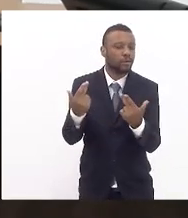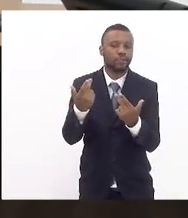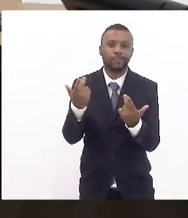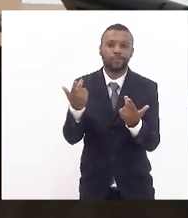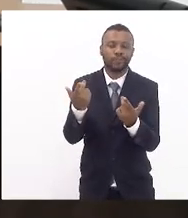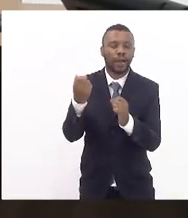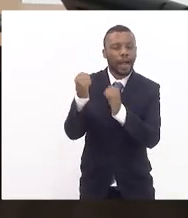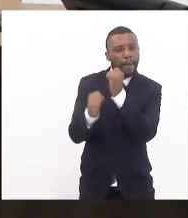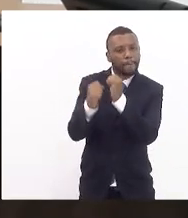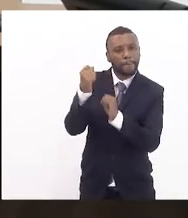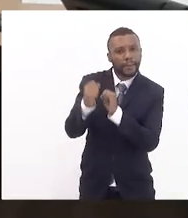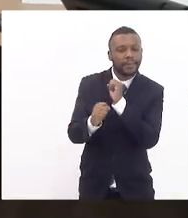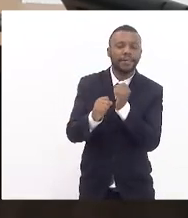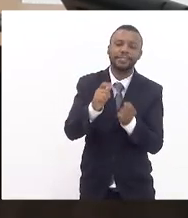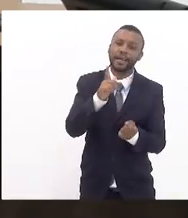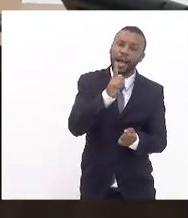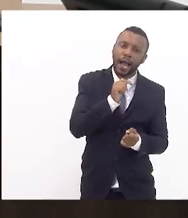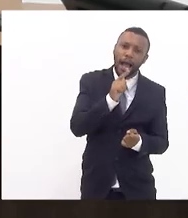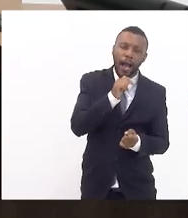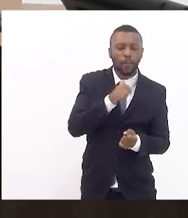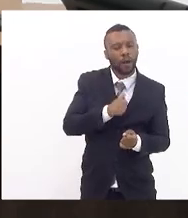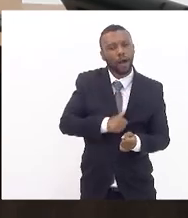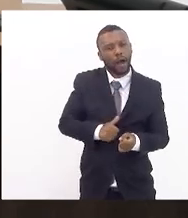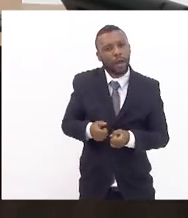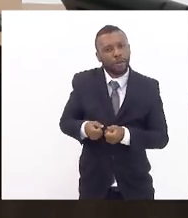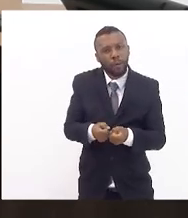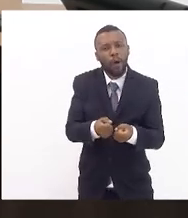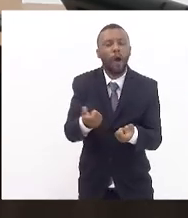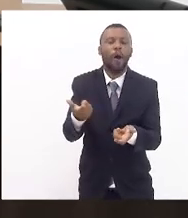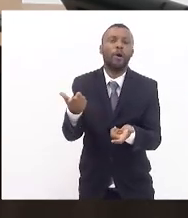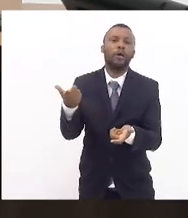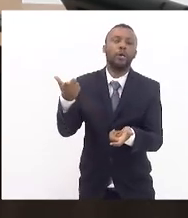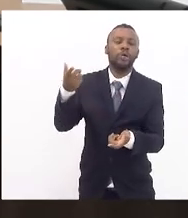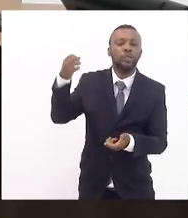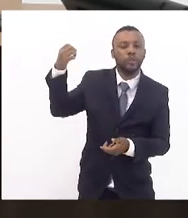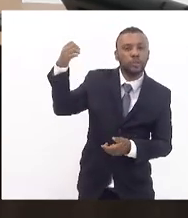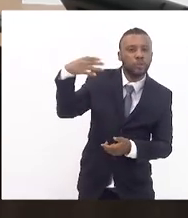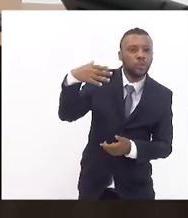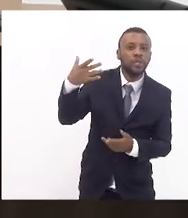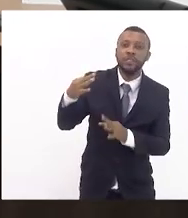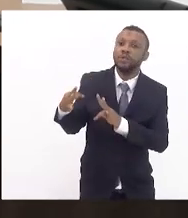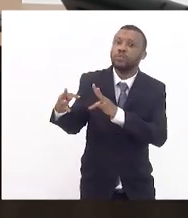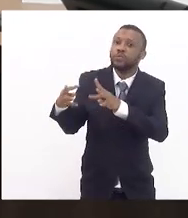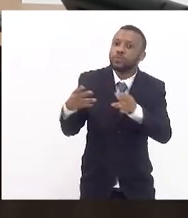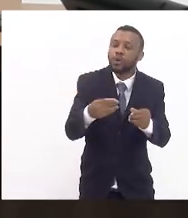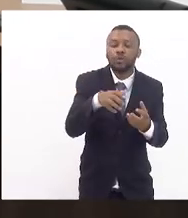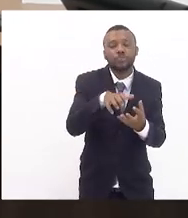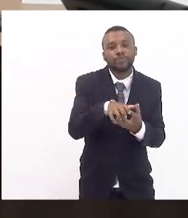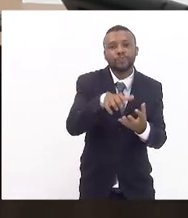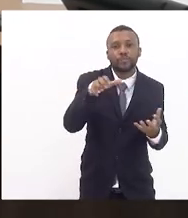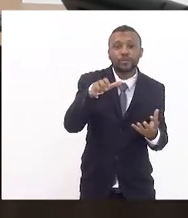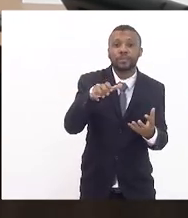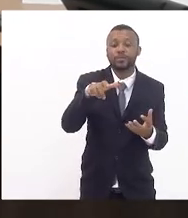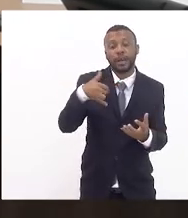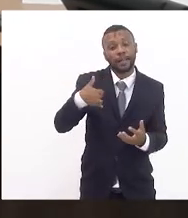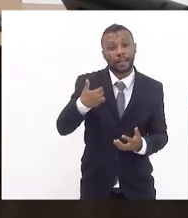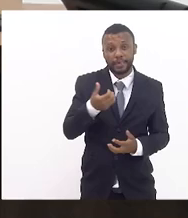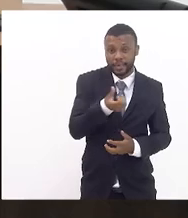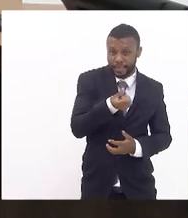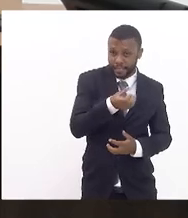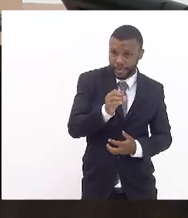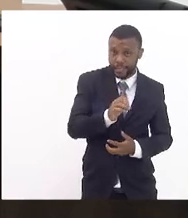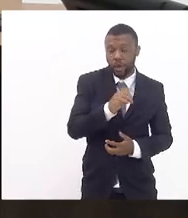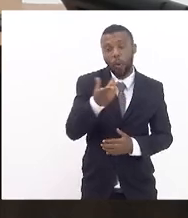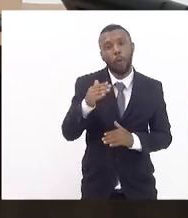esgoto e luz e telefonia, a todos os idosos de idade igual ou superior a 60 anos.